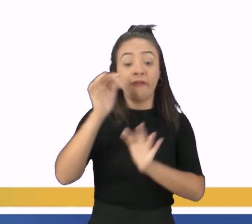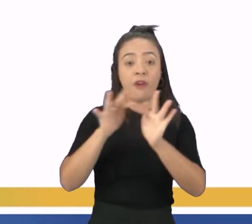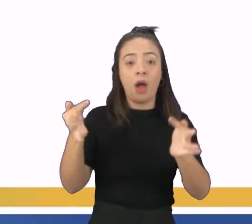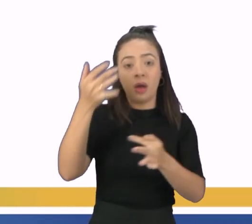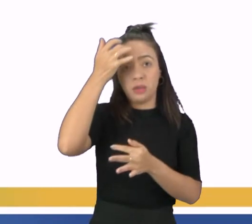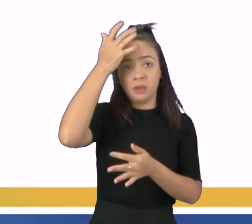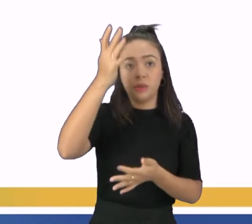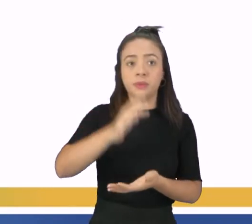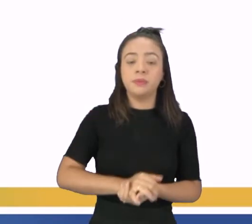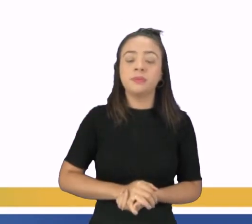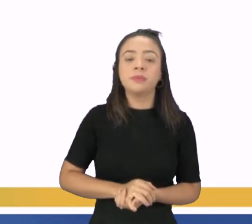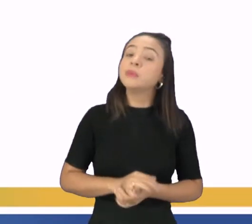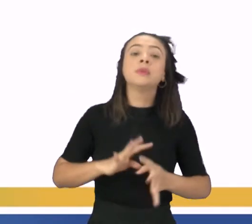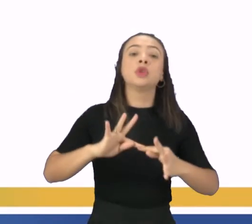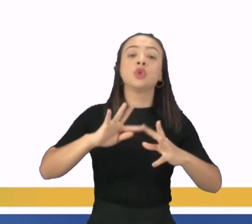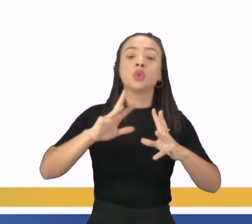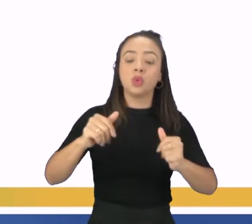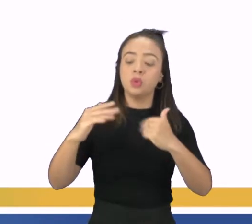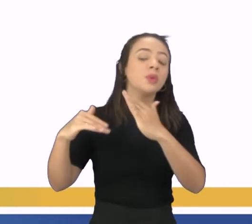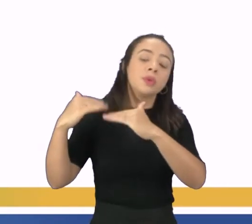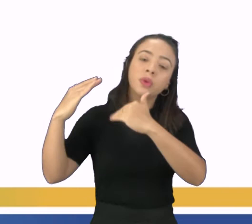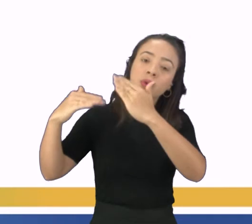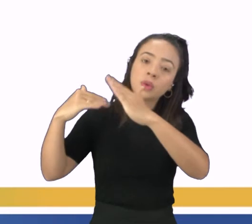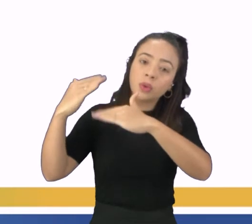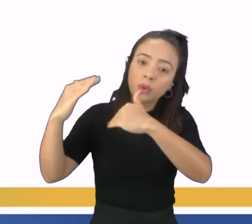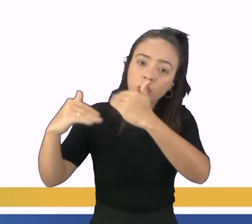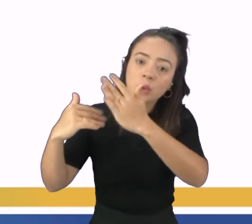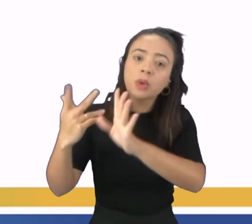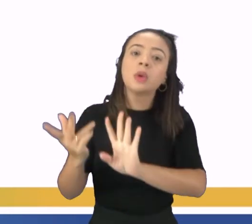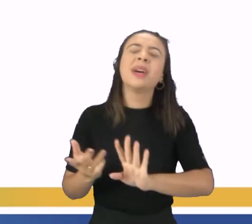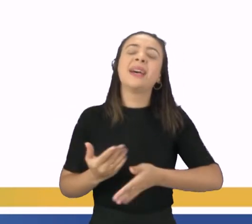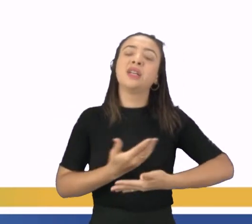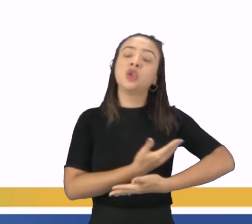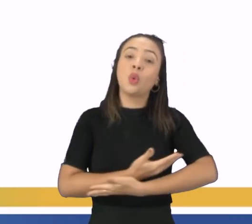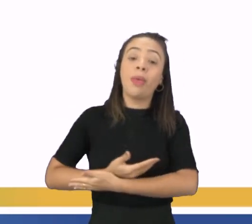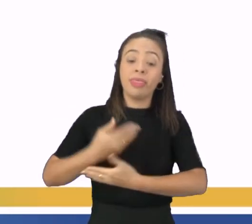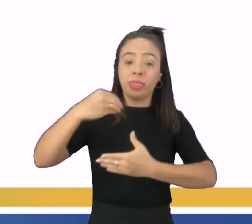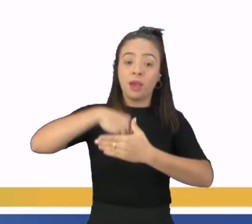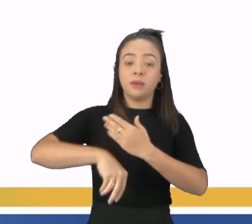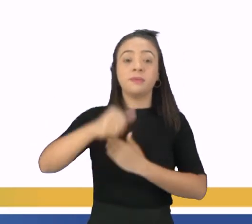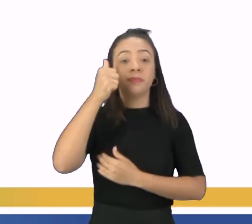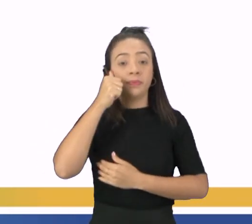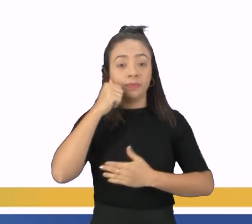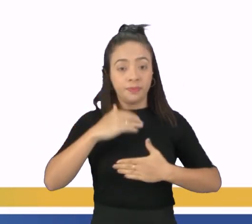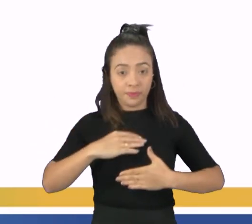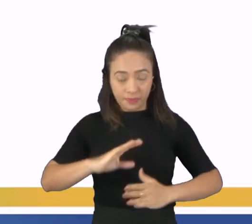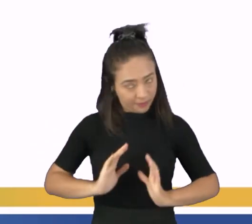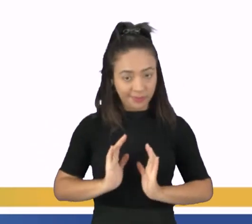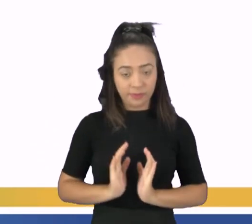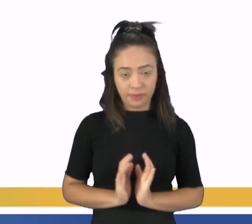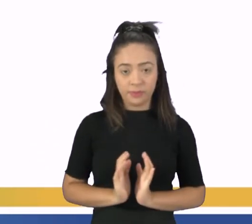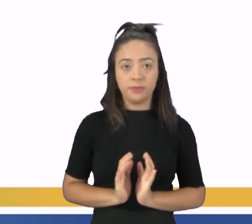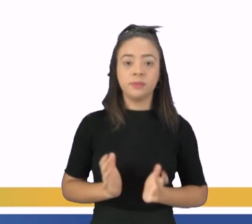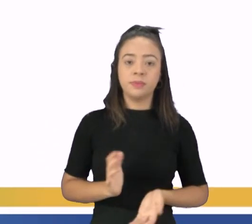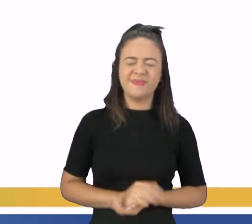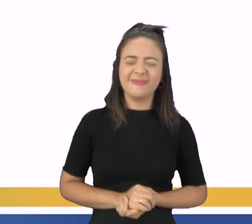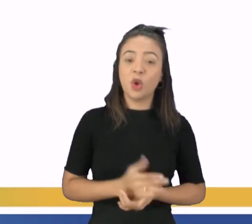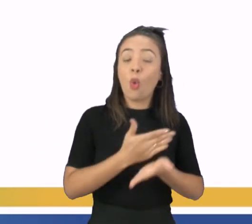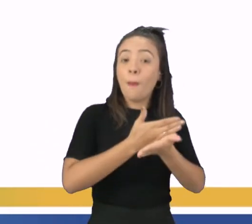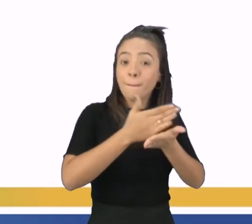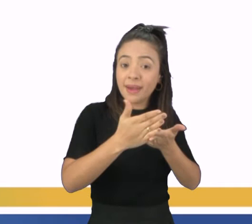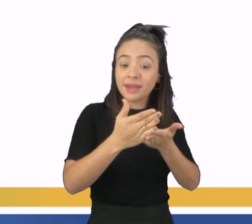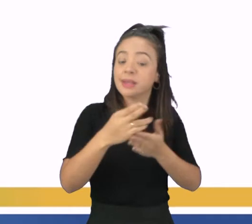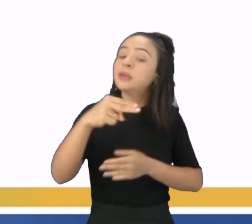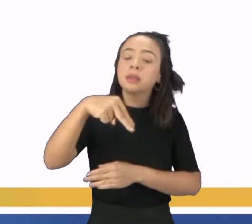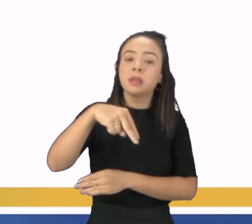A gravidez é todo o período de crescimento e desenvolvimento do embrião dentro da mulher. A gravidez tem início a partir da nidação.